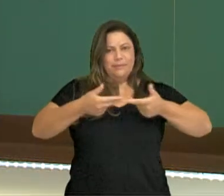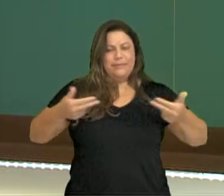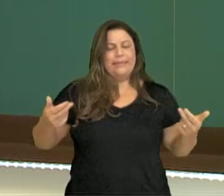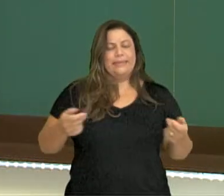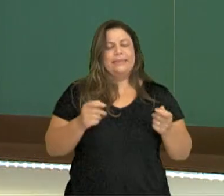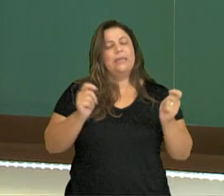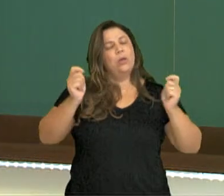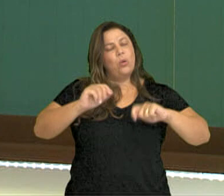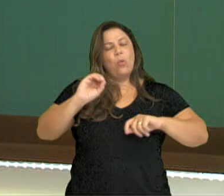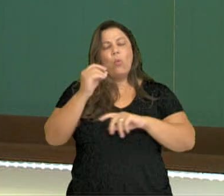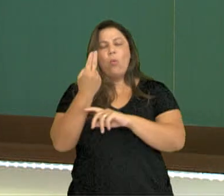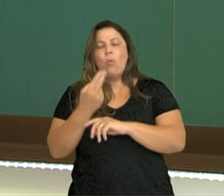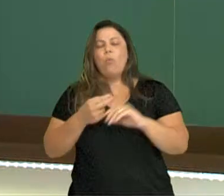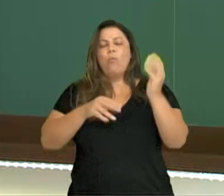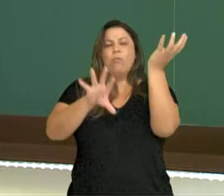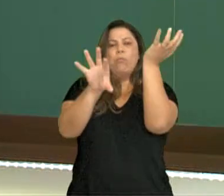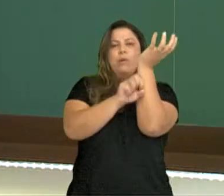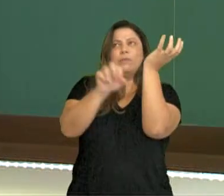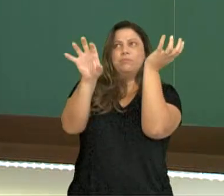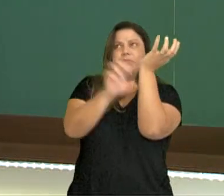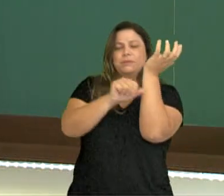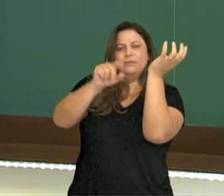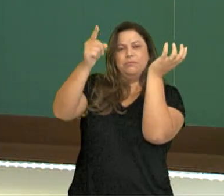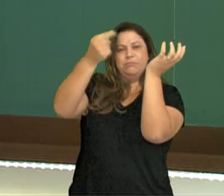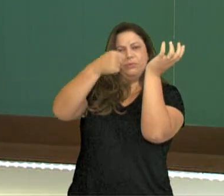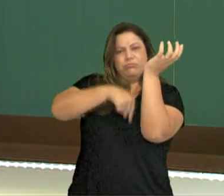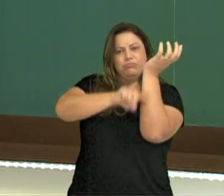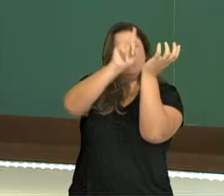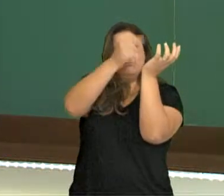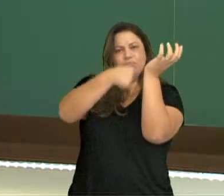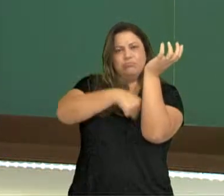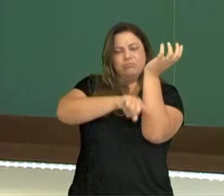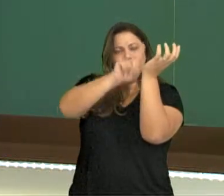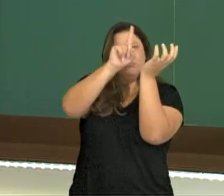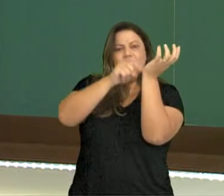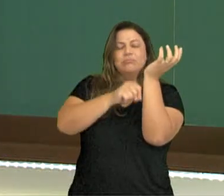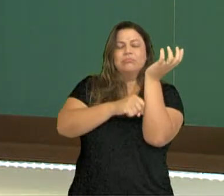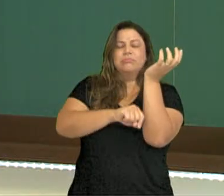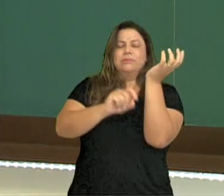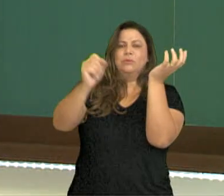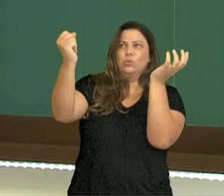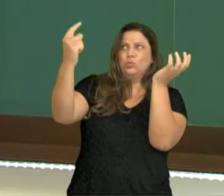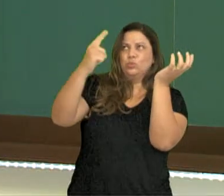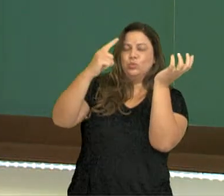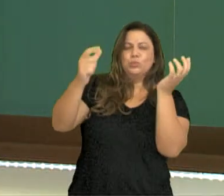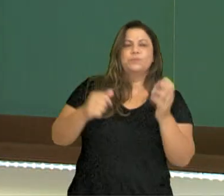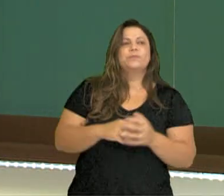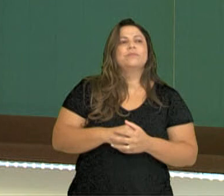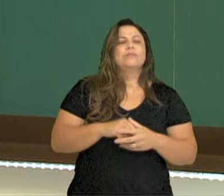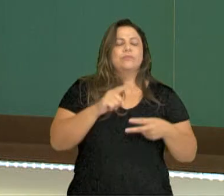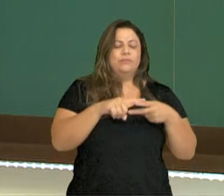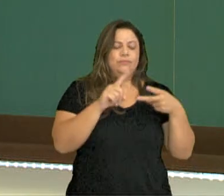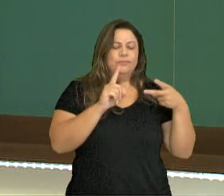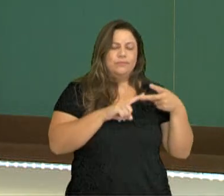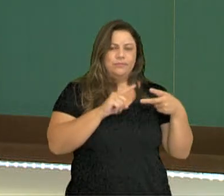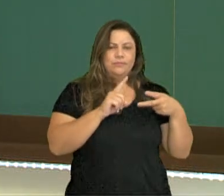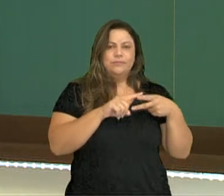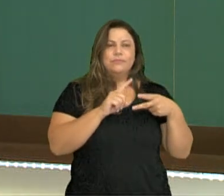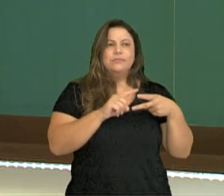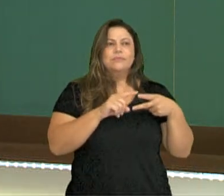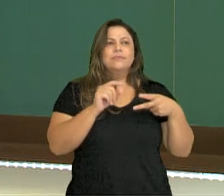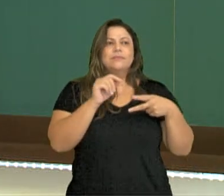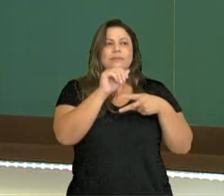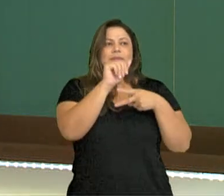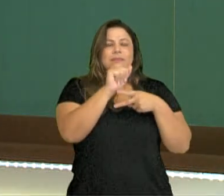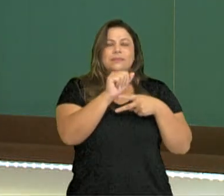a fotossíntese. Com relação à reprodução, elas têm dois processos, a assexuada e sexuada.